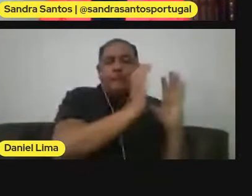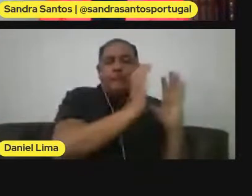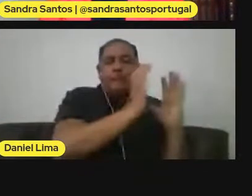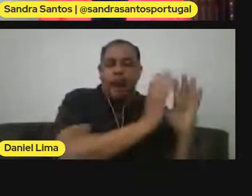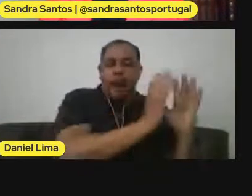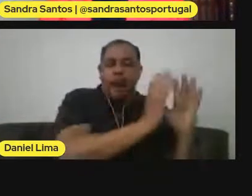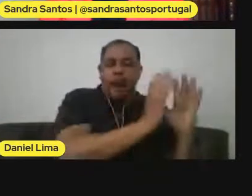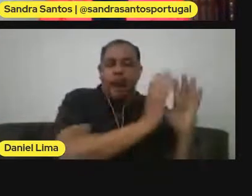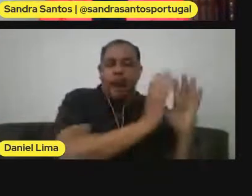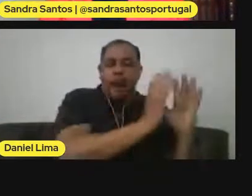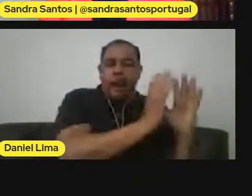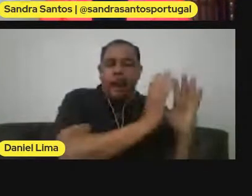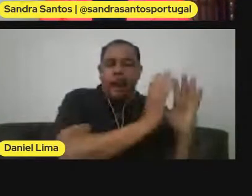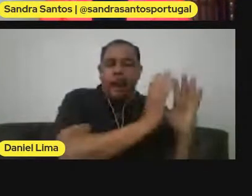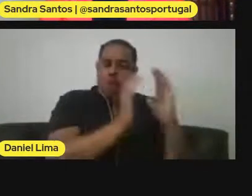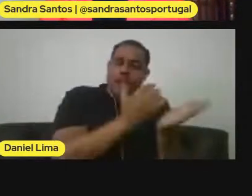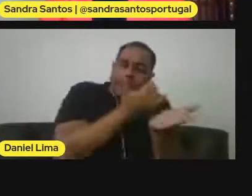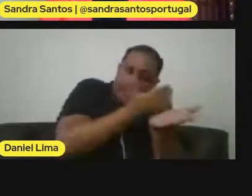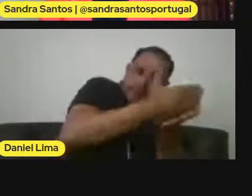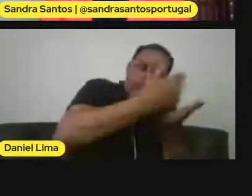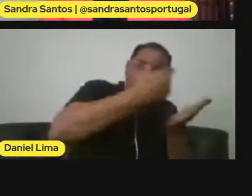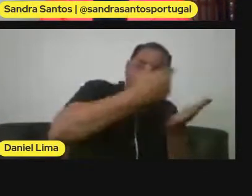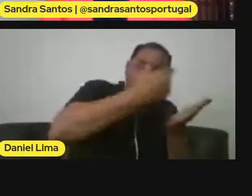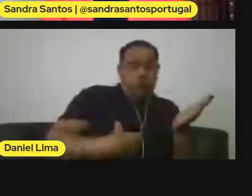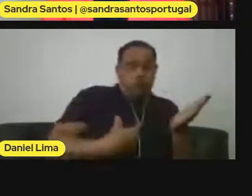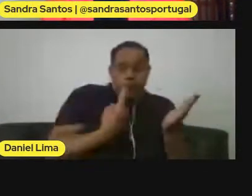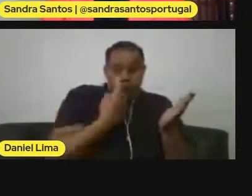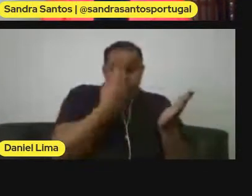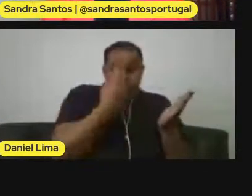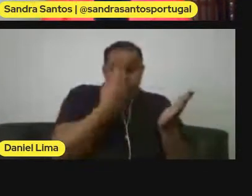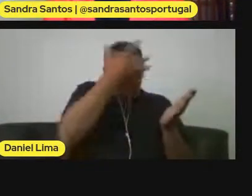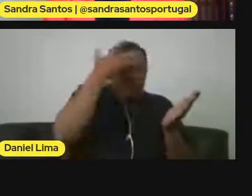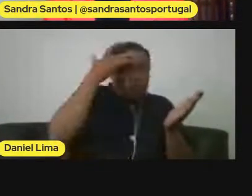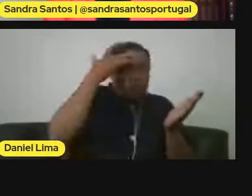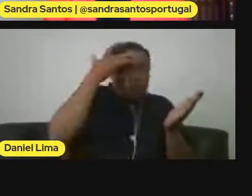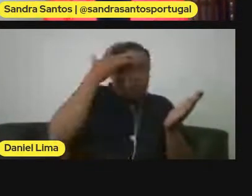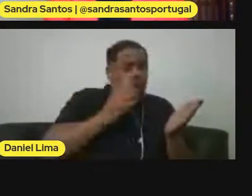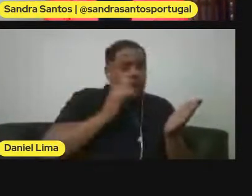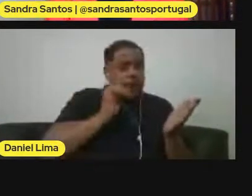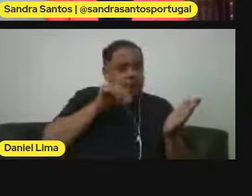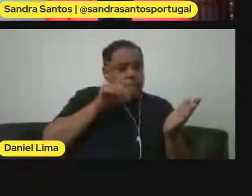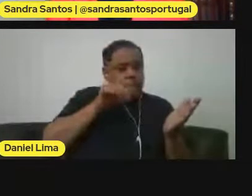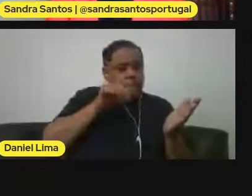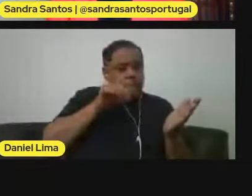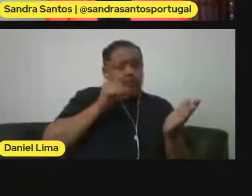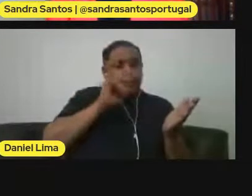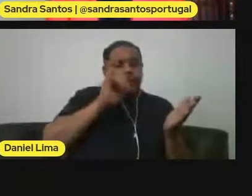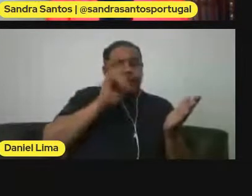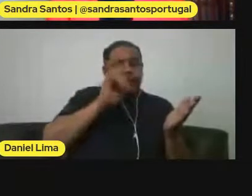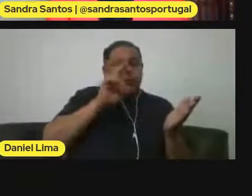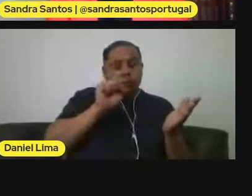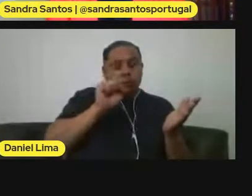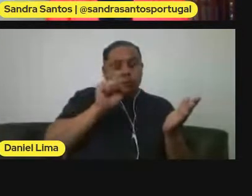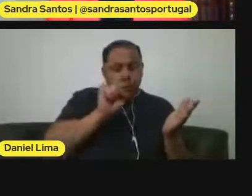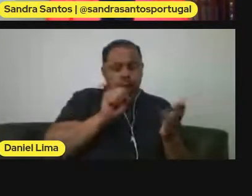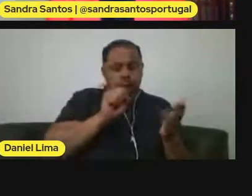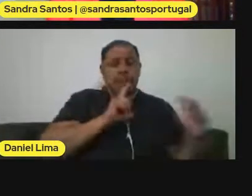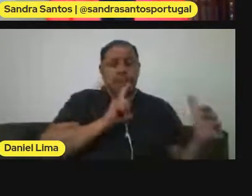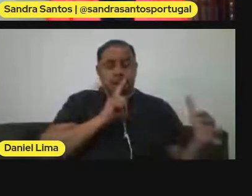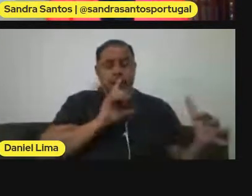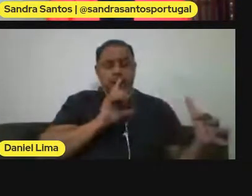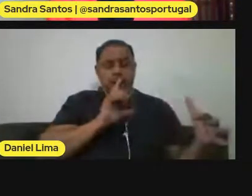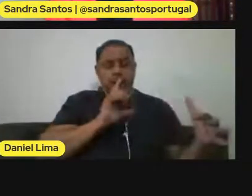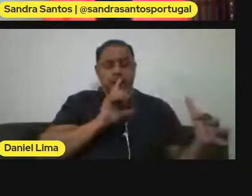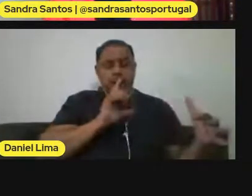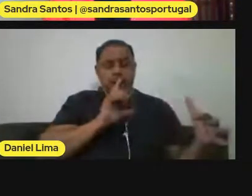indivíduos, em que estamos, claro, que ligados a um país, a uma cultura, a uma